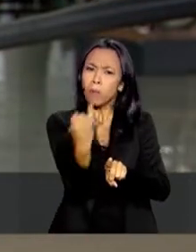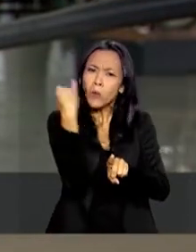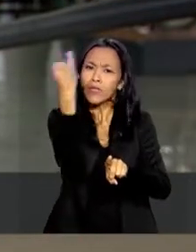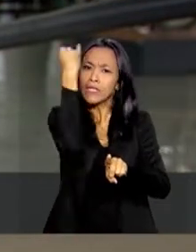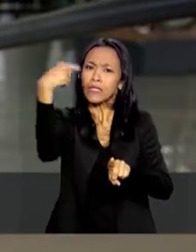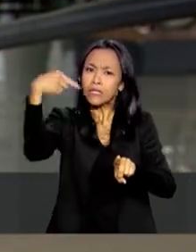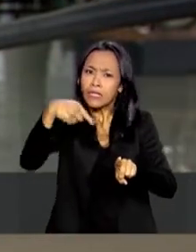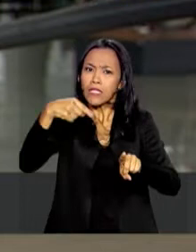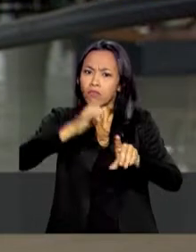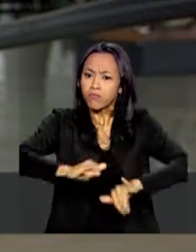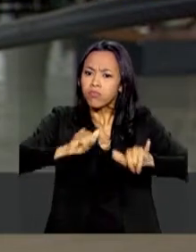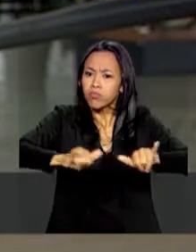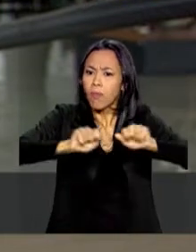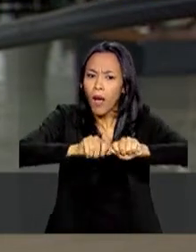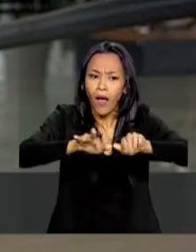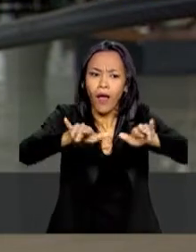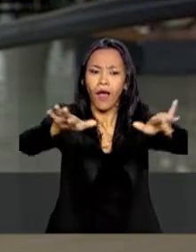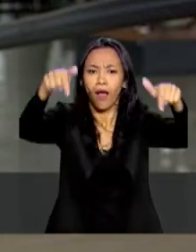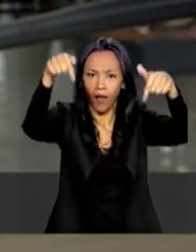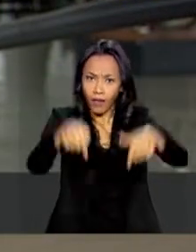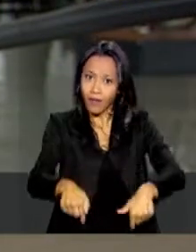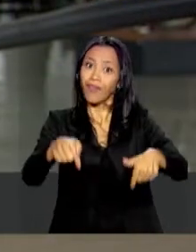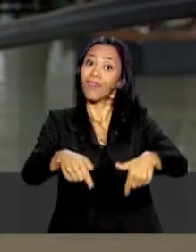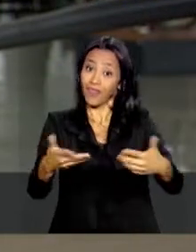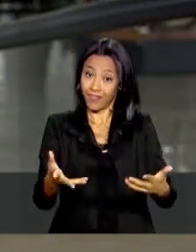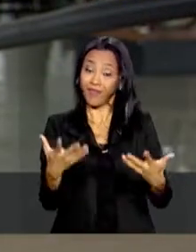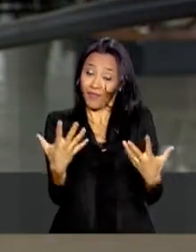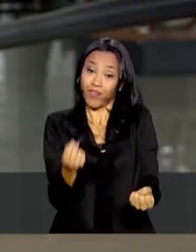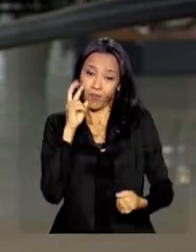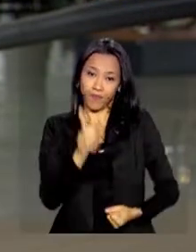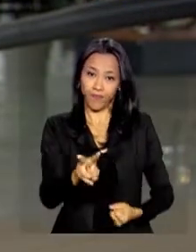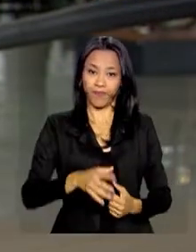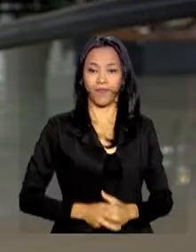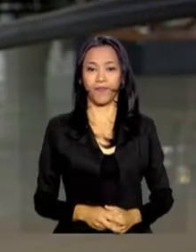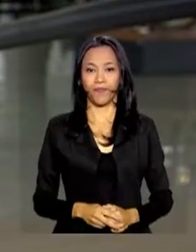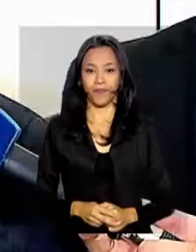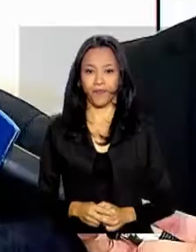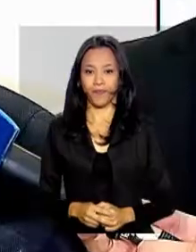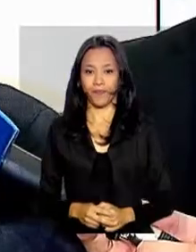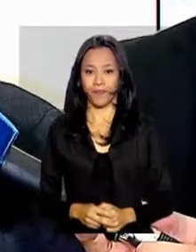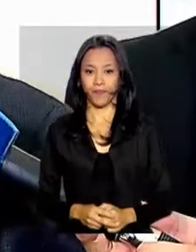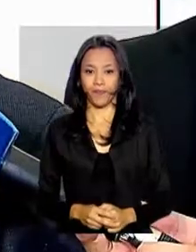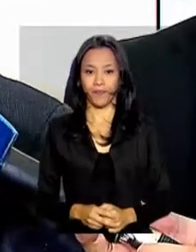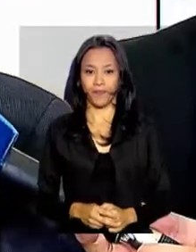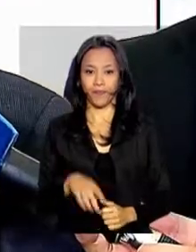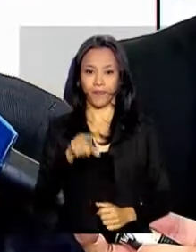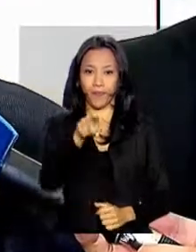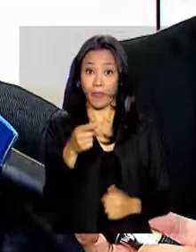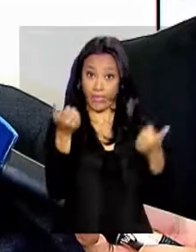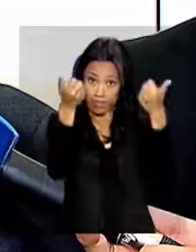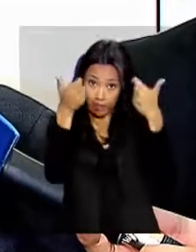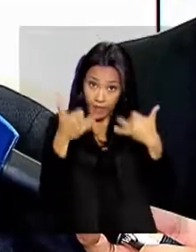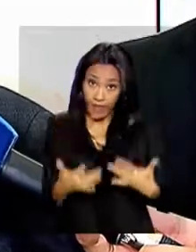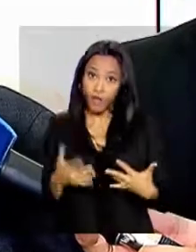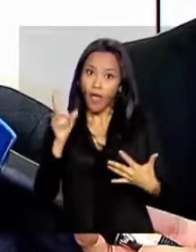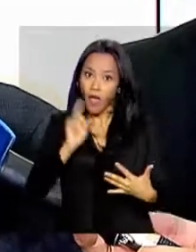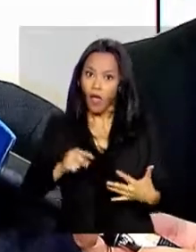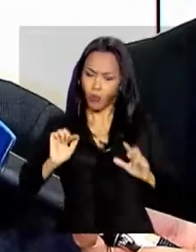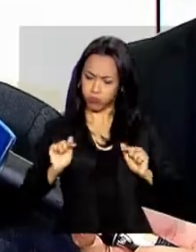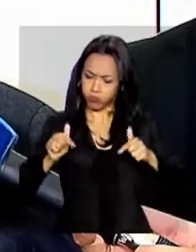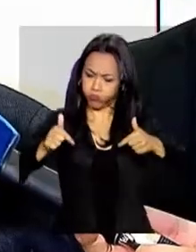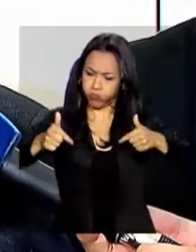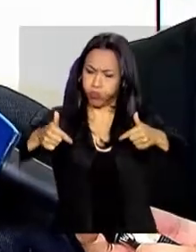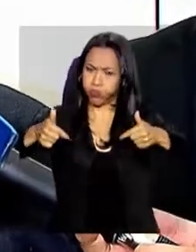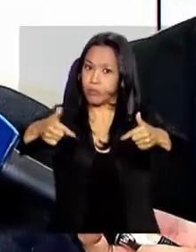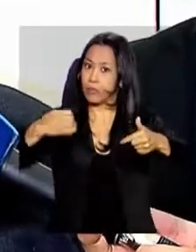campanha aqui no palácio do planalto vamos assistir essa é uma grande ação que é